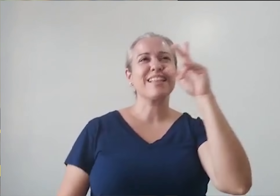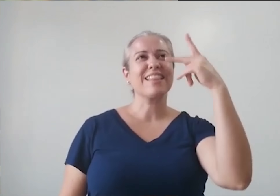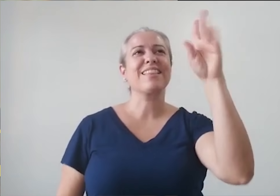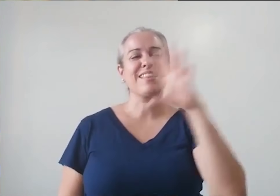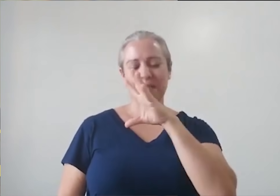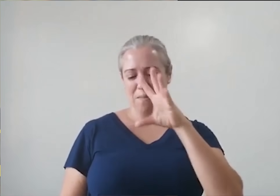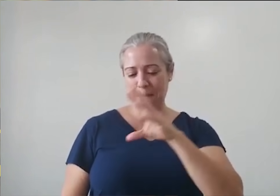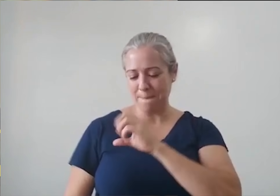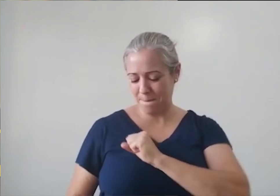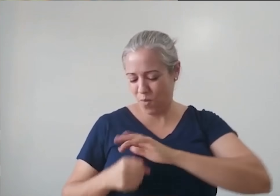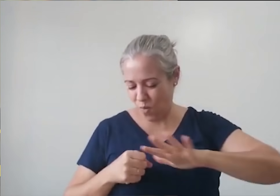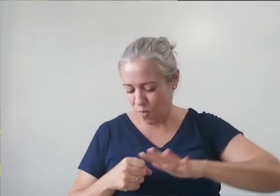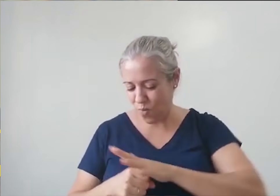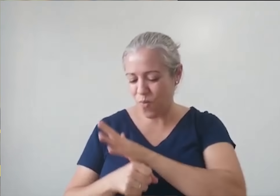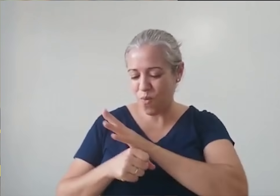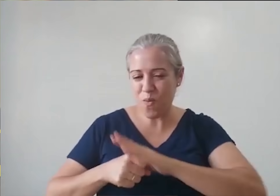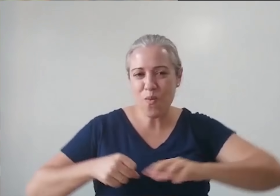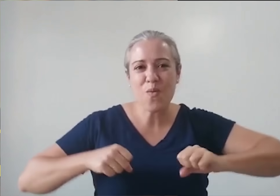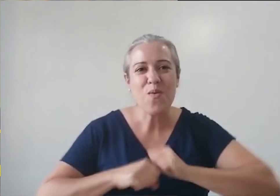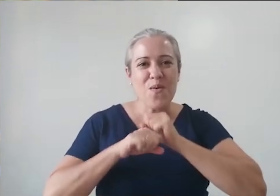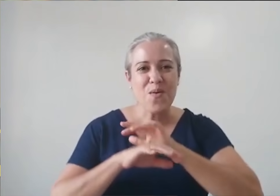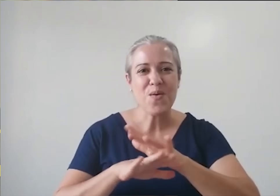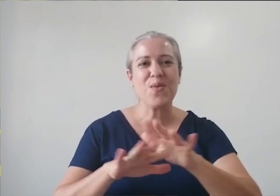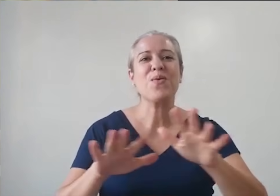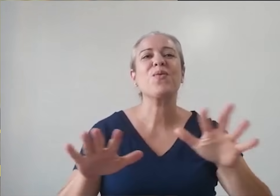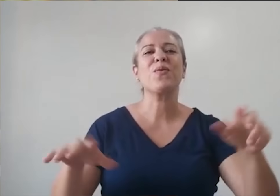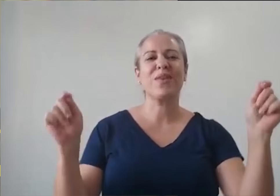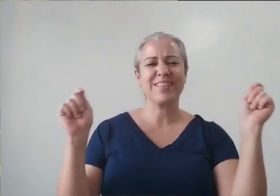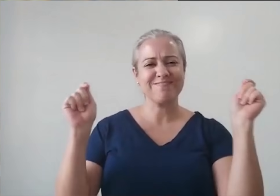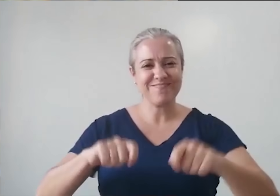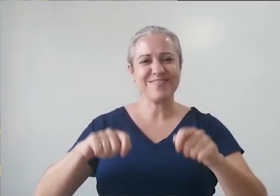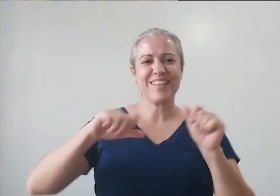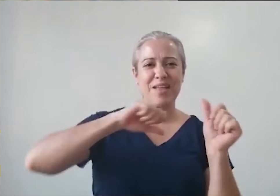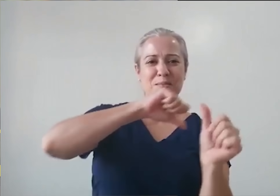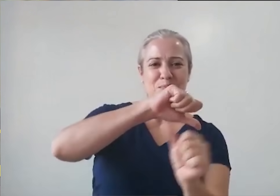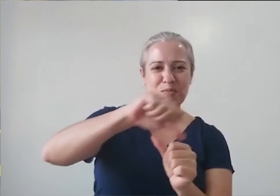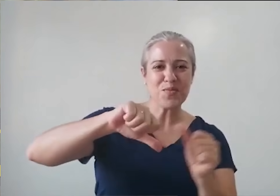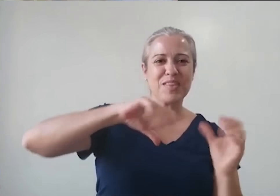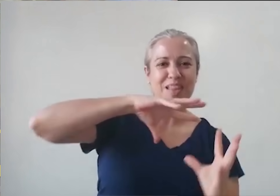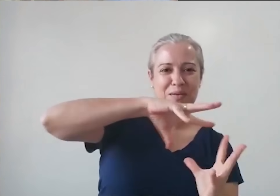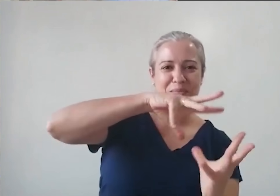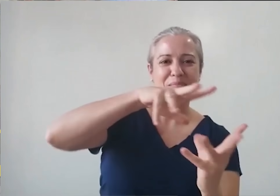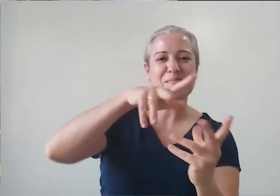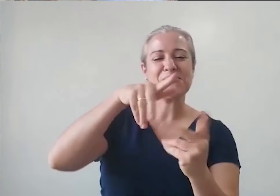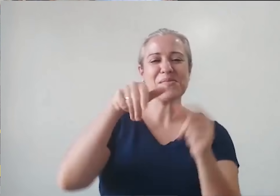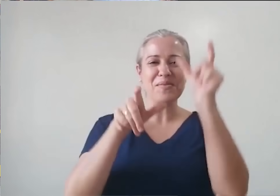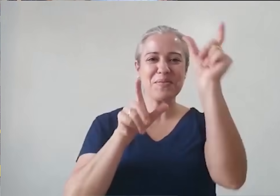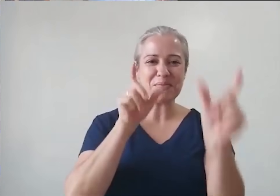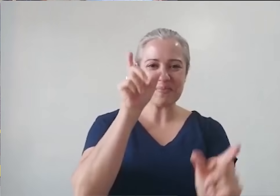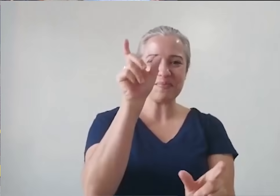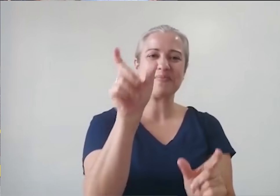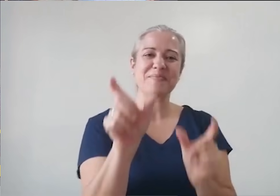quem tu és e enche o meu coração do amor que